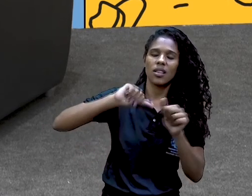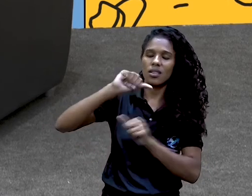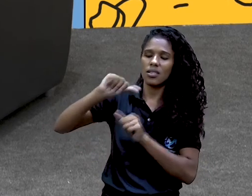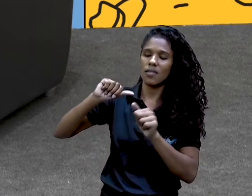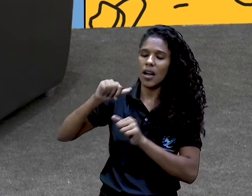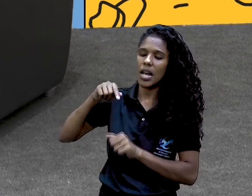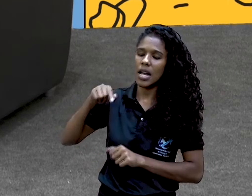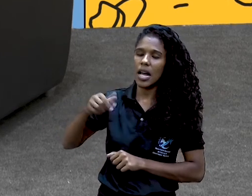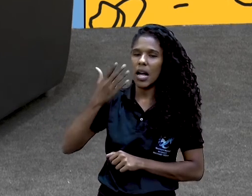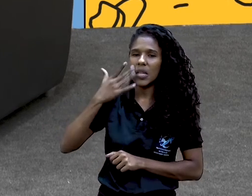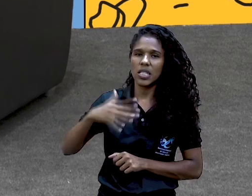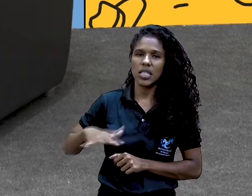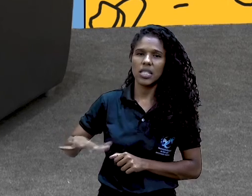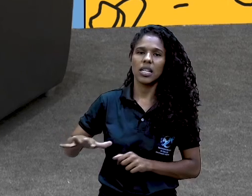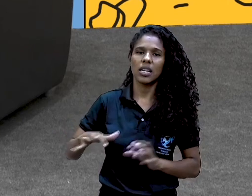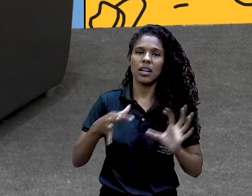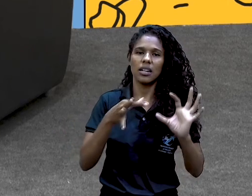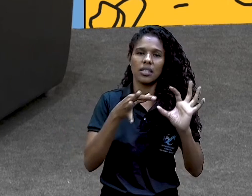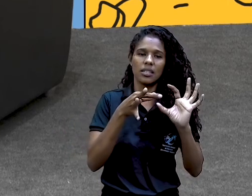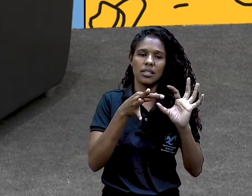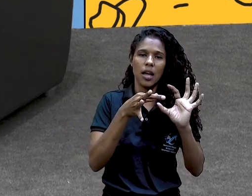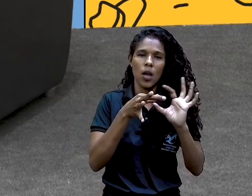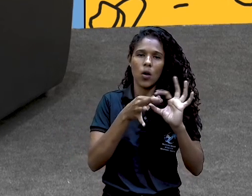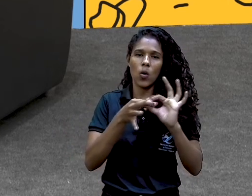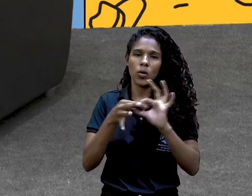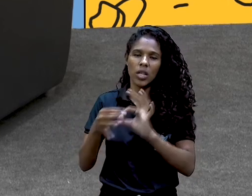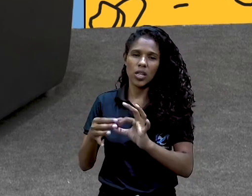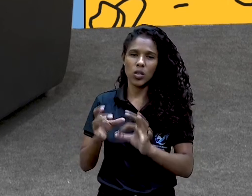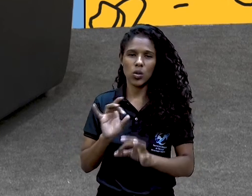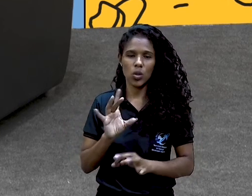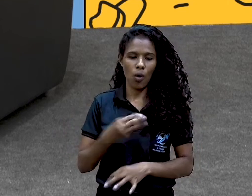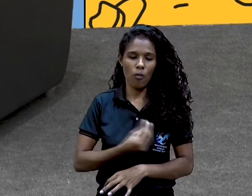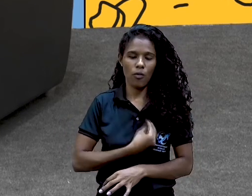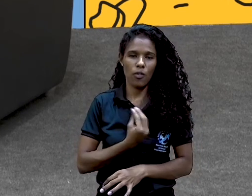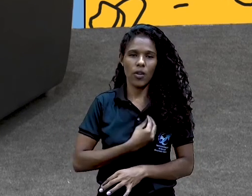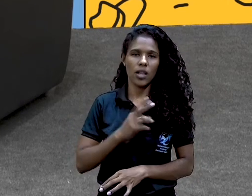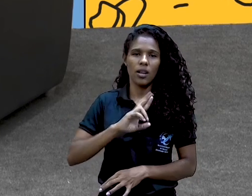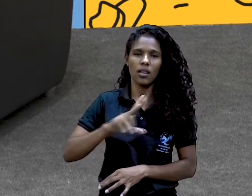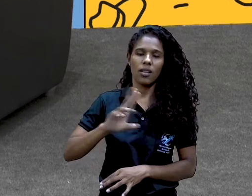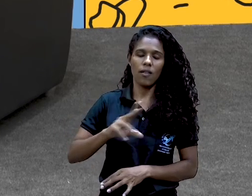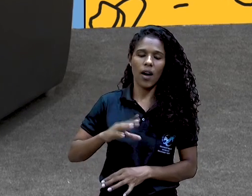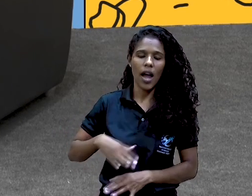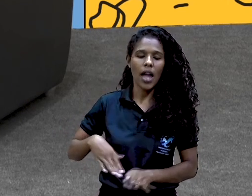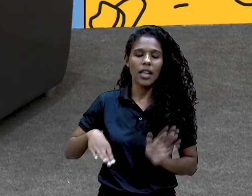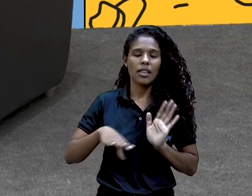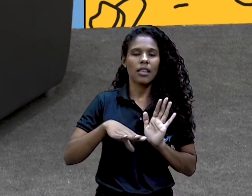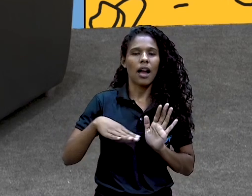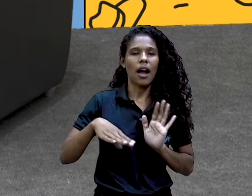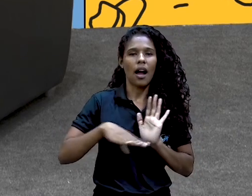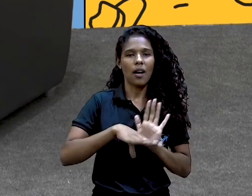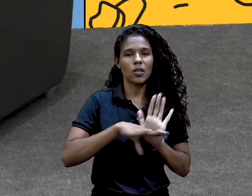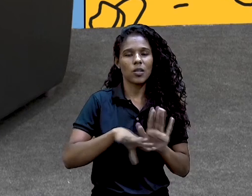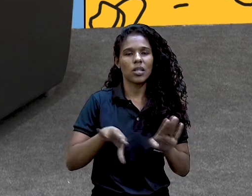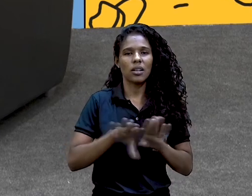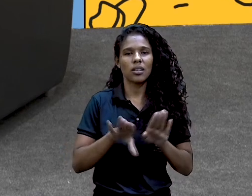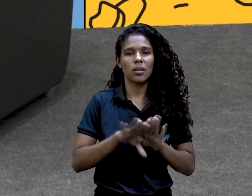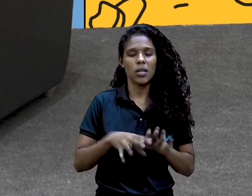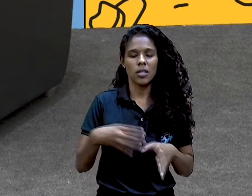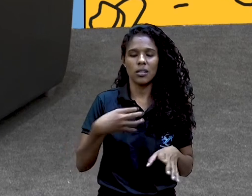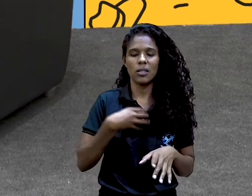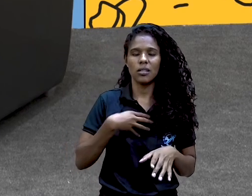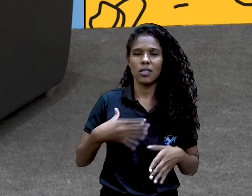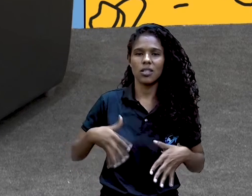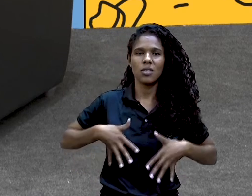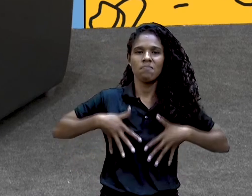só seja o viver, mas o contribuir e ser feliz. Nós vivemos numa sociedade que busca por uma felicidade e que